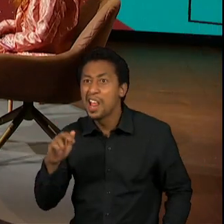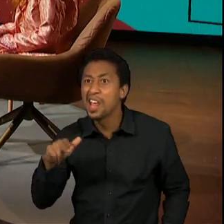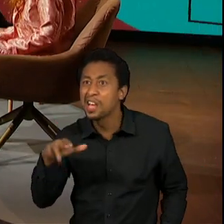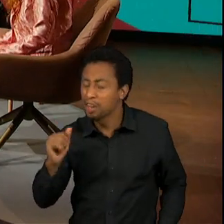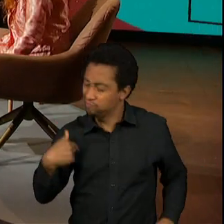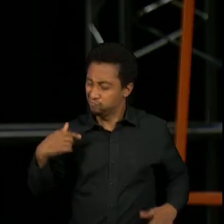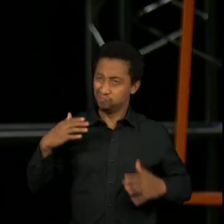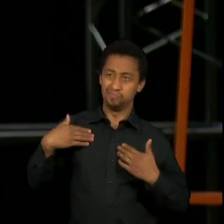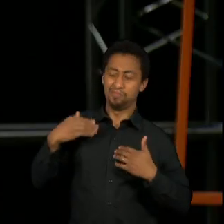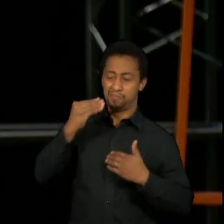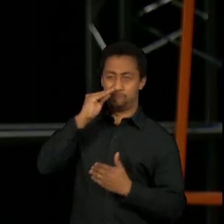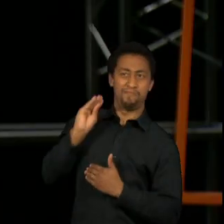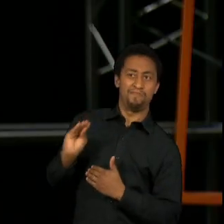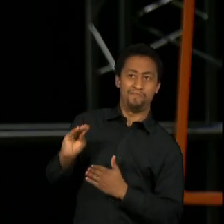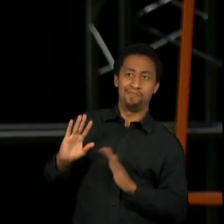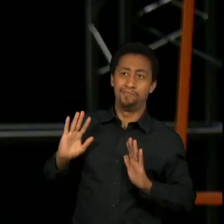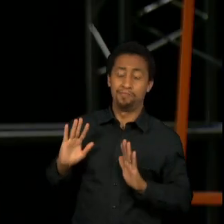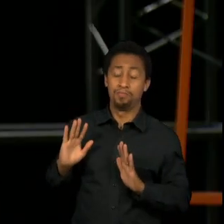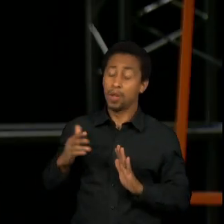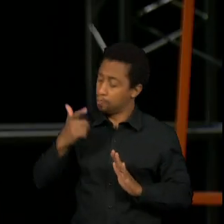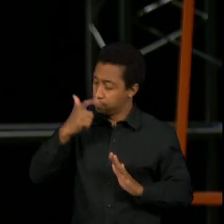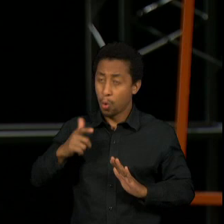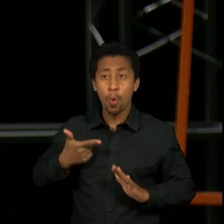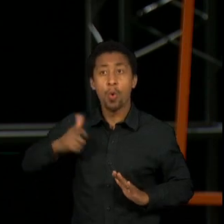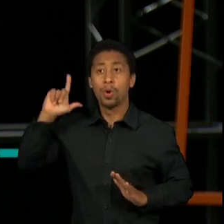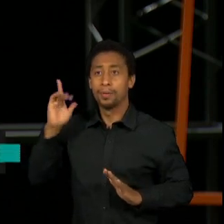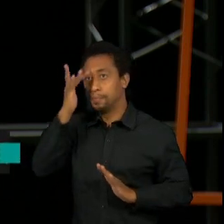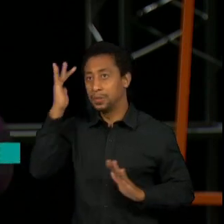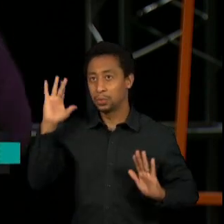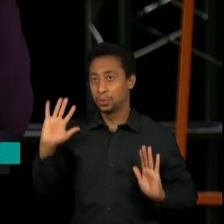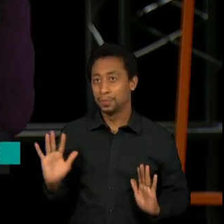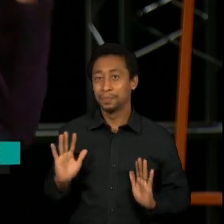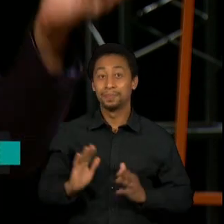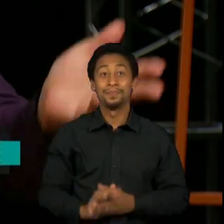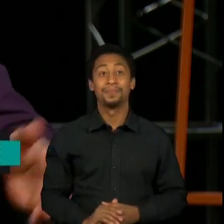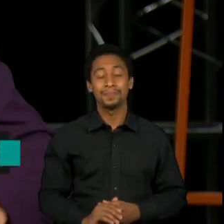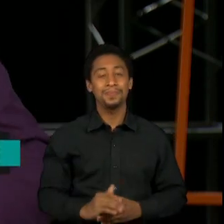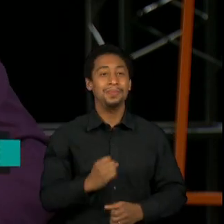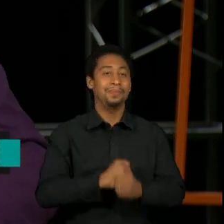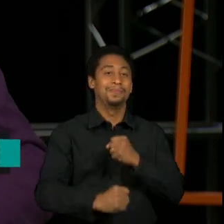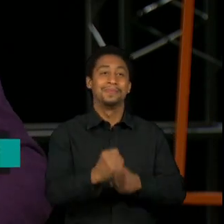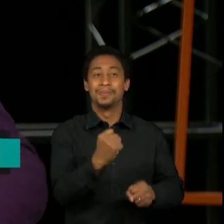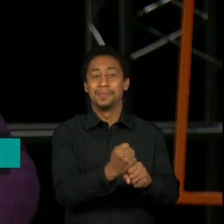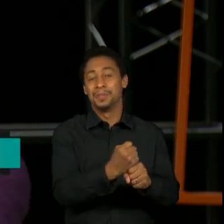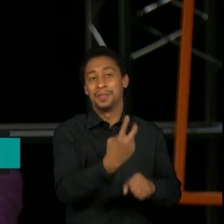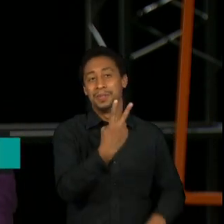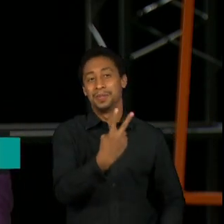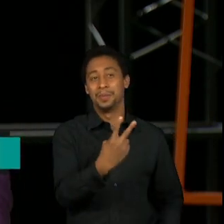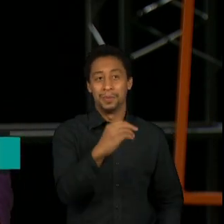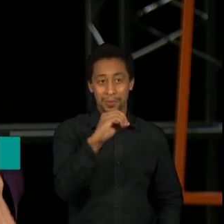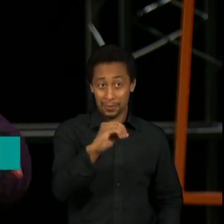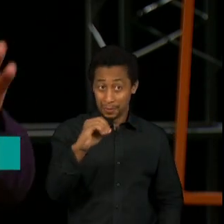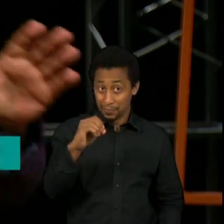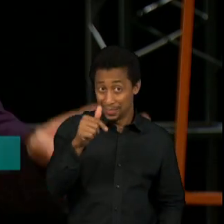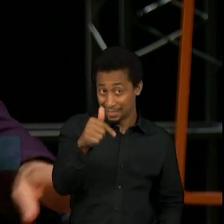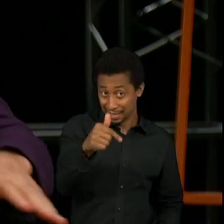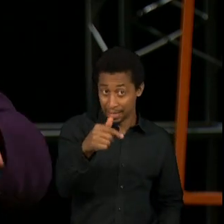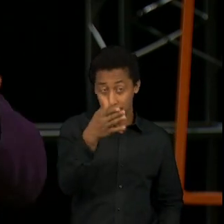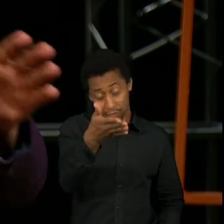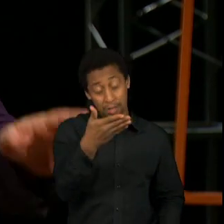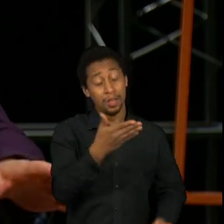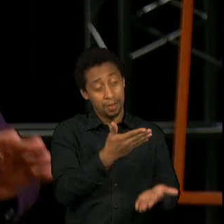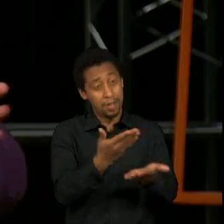Que curioso. Aí, em 2007, você já de volta, né, à sua vida normal de atriz,